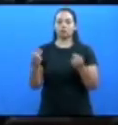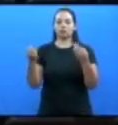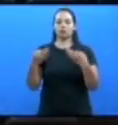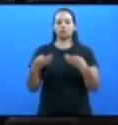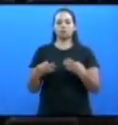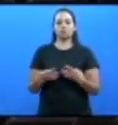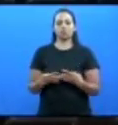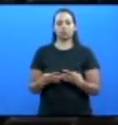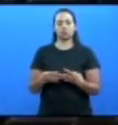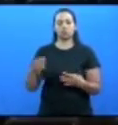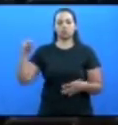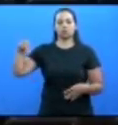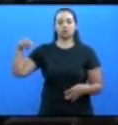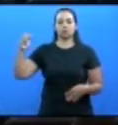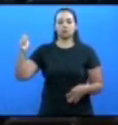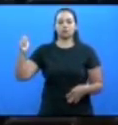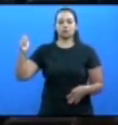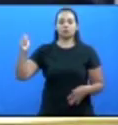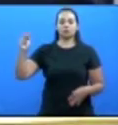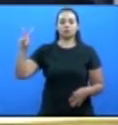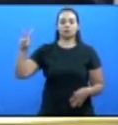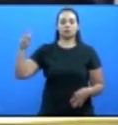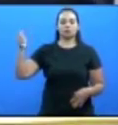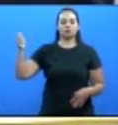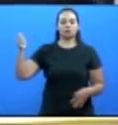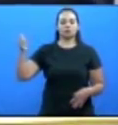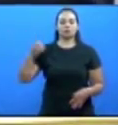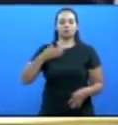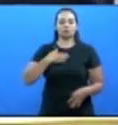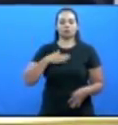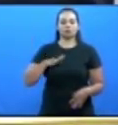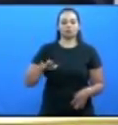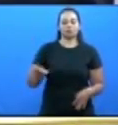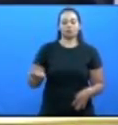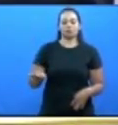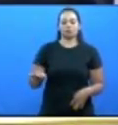sou a favor do projeto, sou contra, me abstenho...